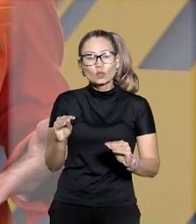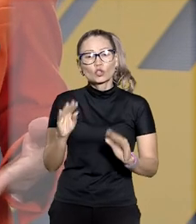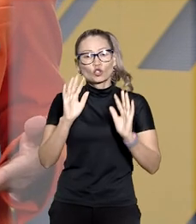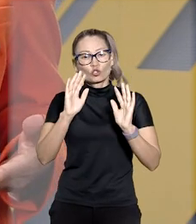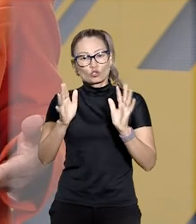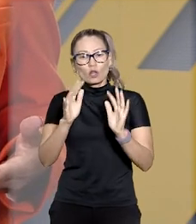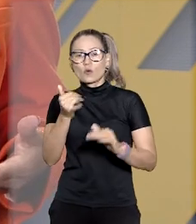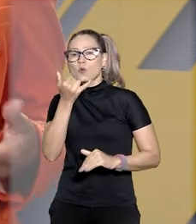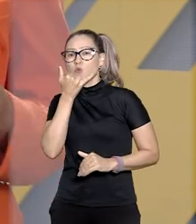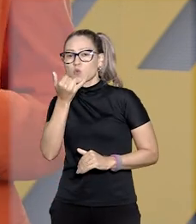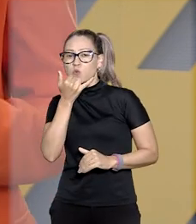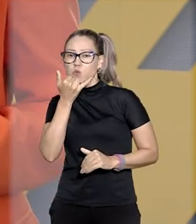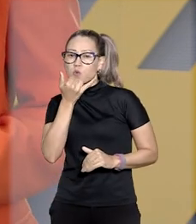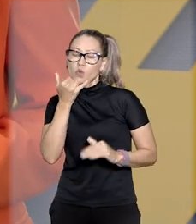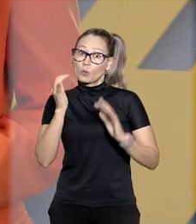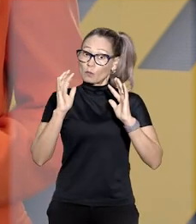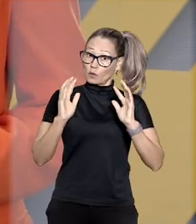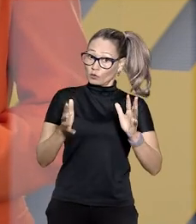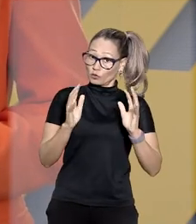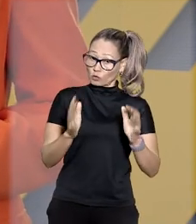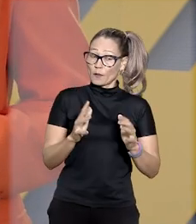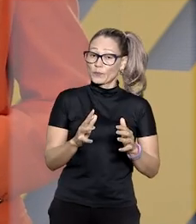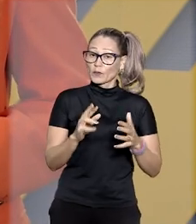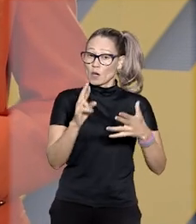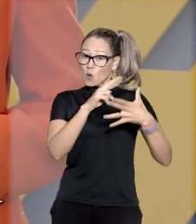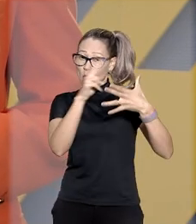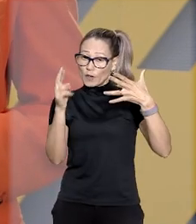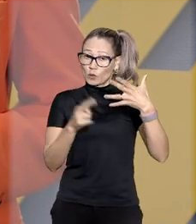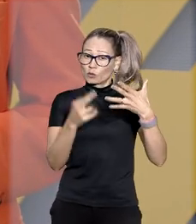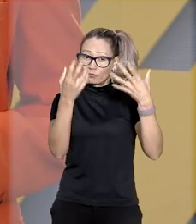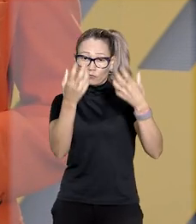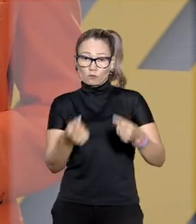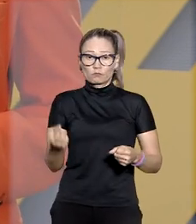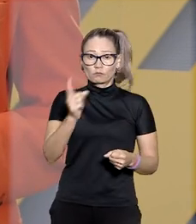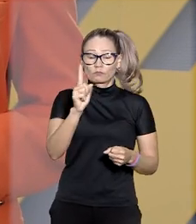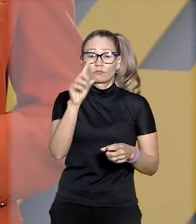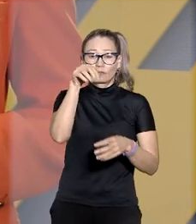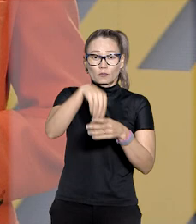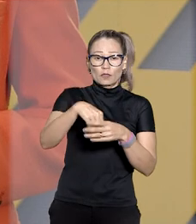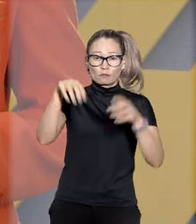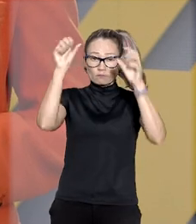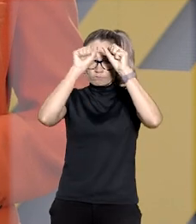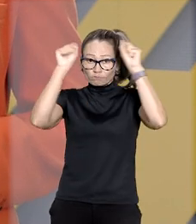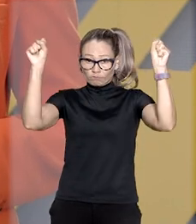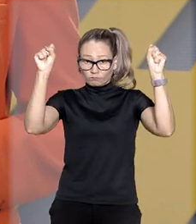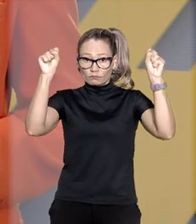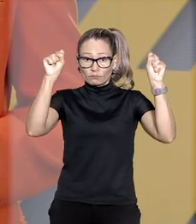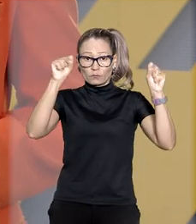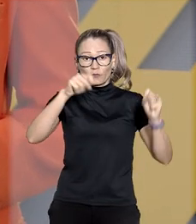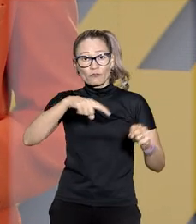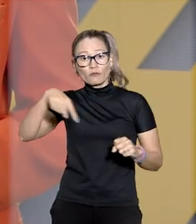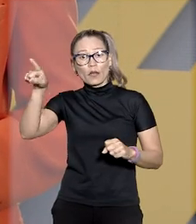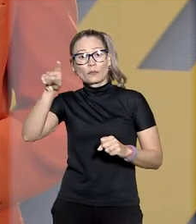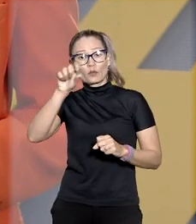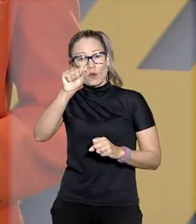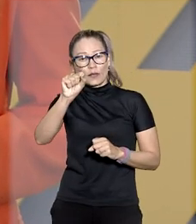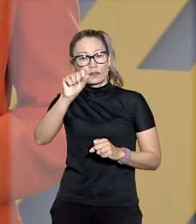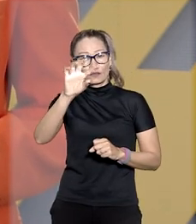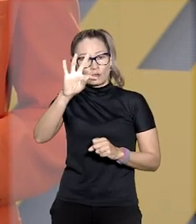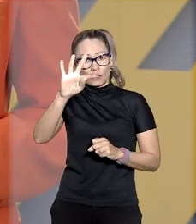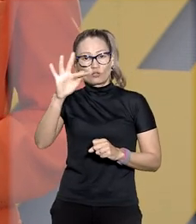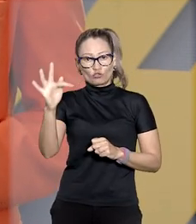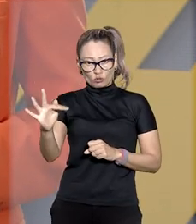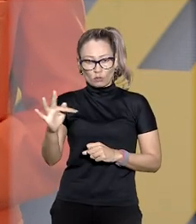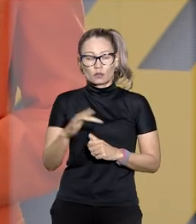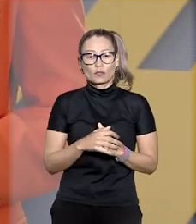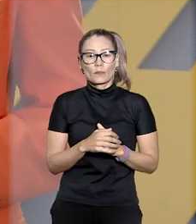do ajuizamento da ação indenizatória. O recurso não foi admitido pelo Tribunal de Origem para subir ao STJ. O